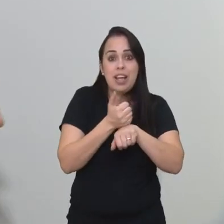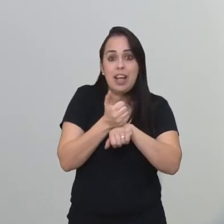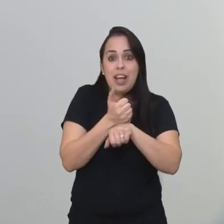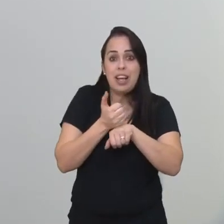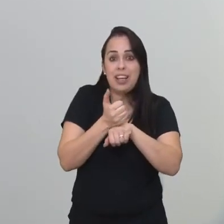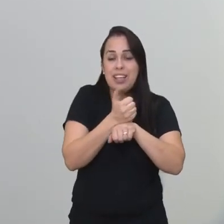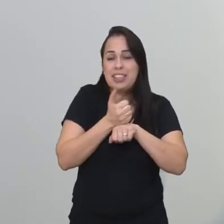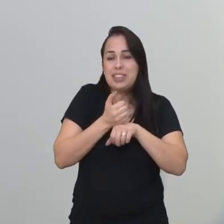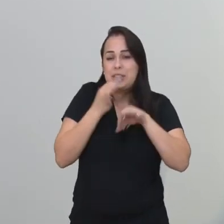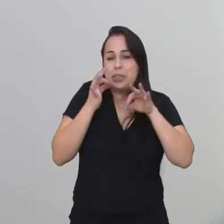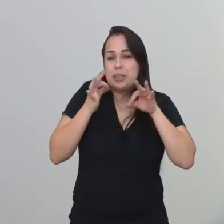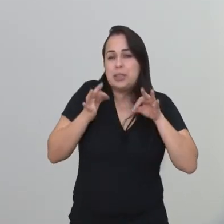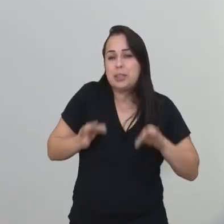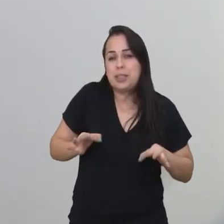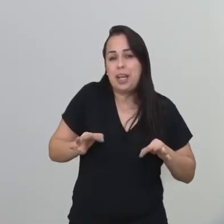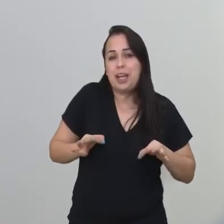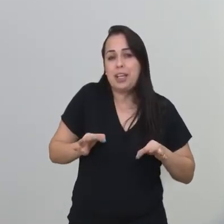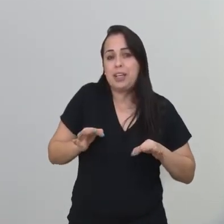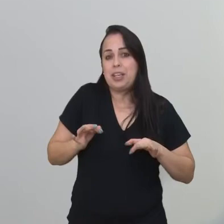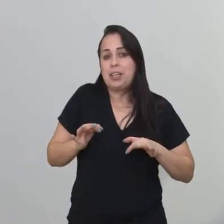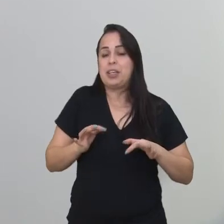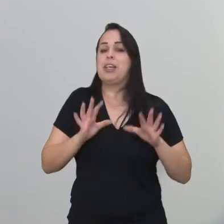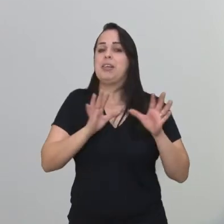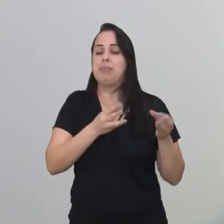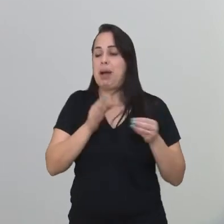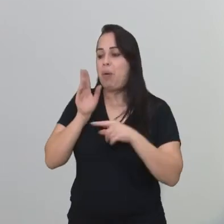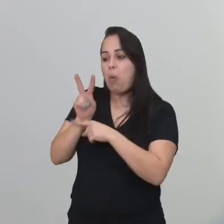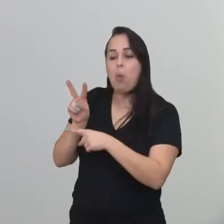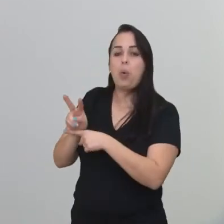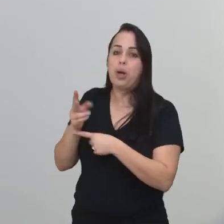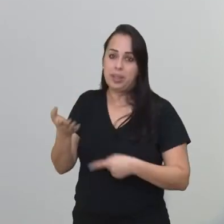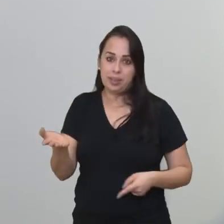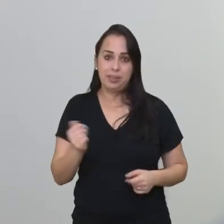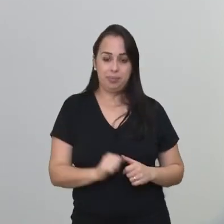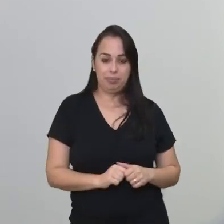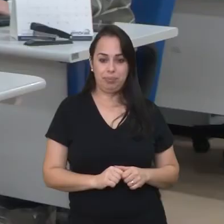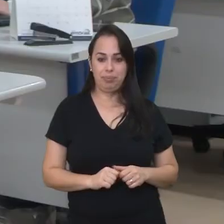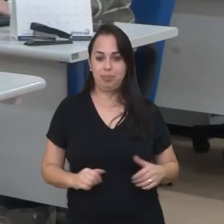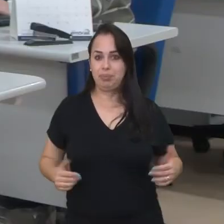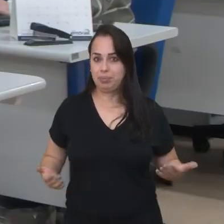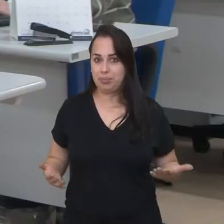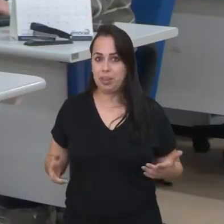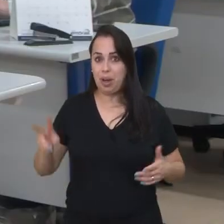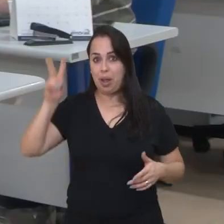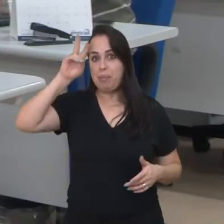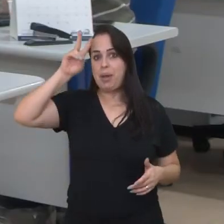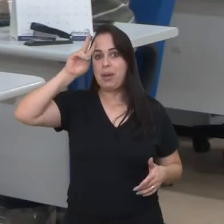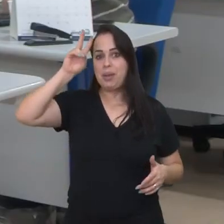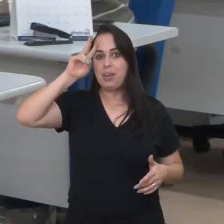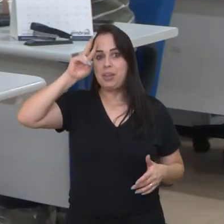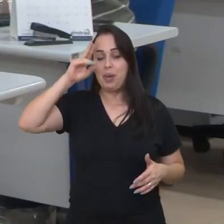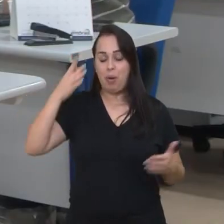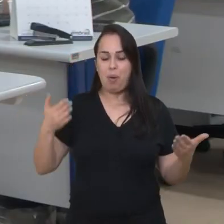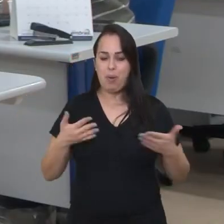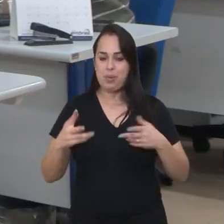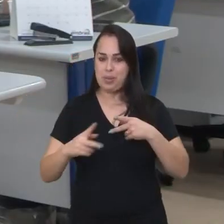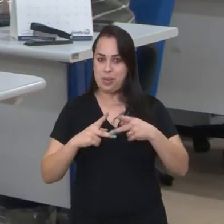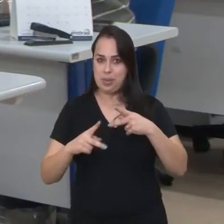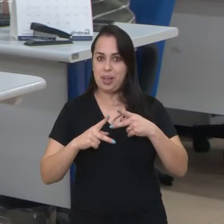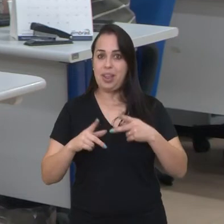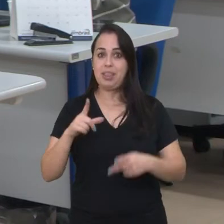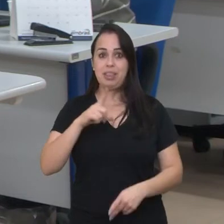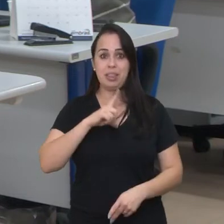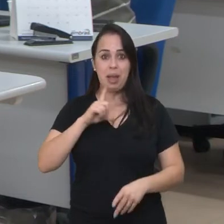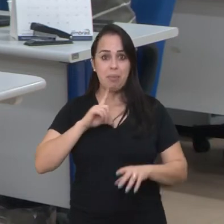seleta, né, uma gama maior de profissionais qualificados para cuidar desses idosos. E só reforçando que hoje São José dos Campos